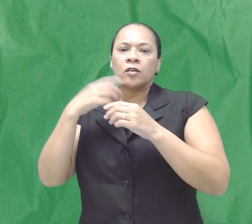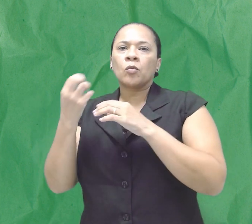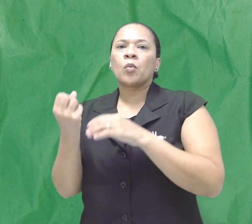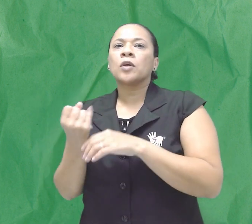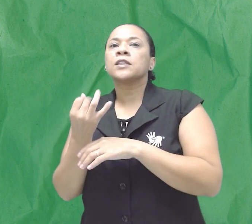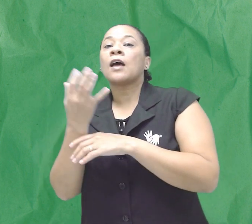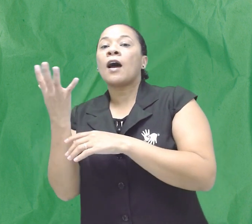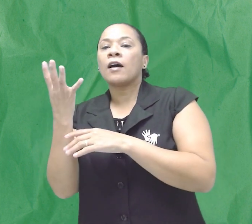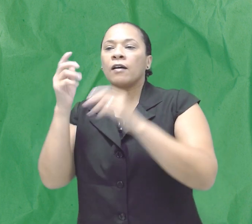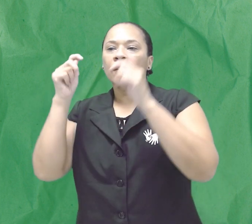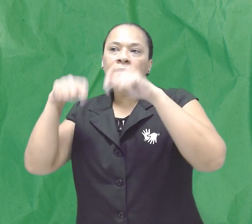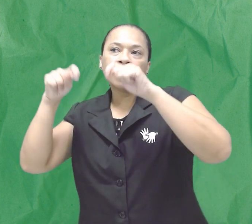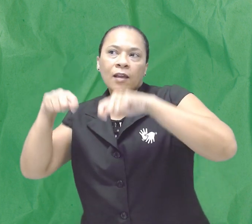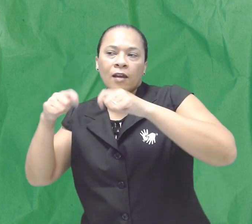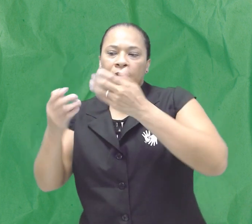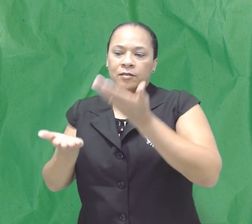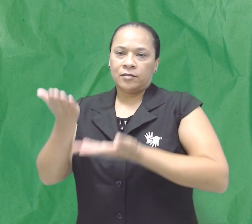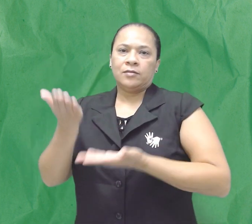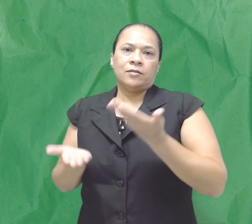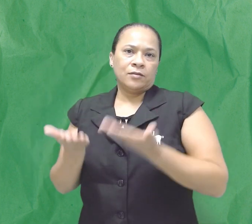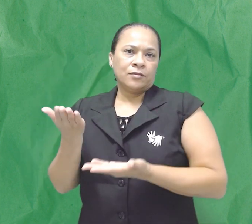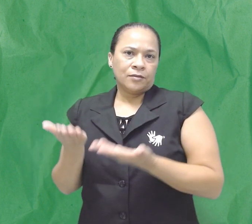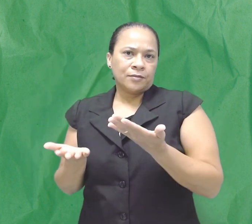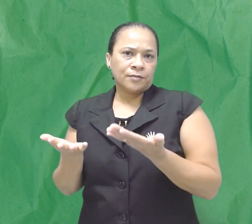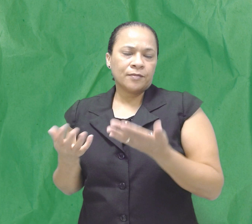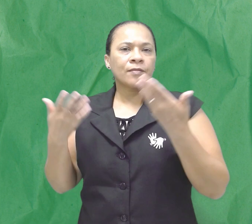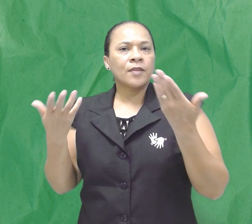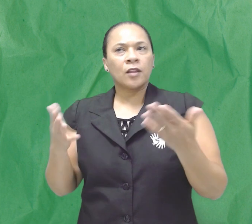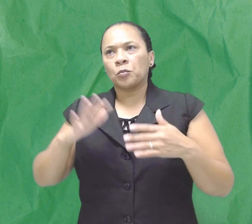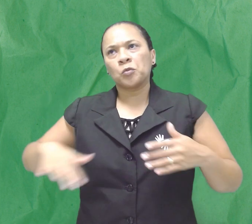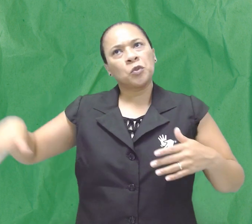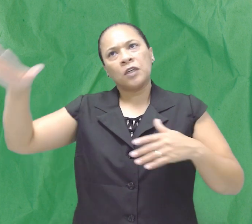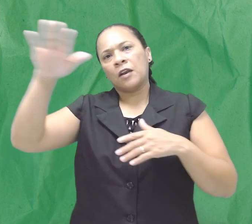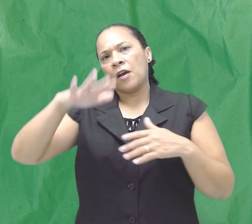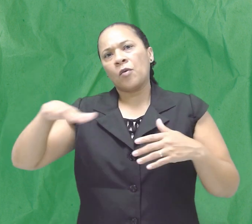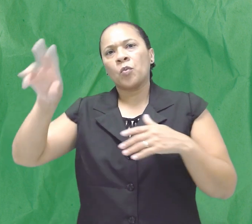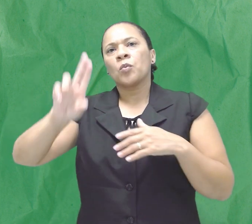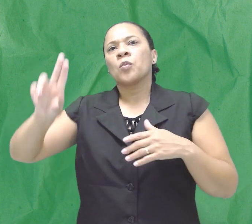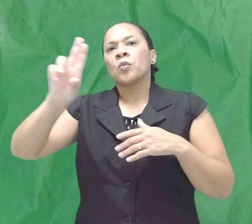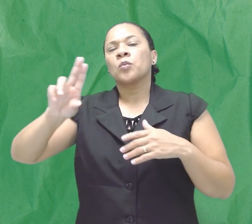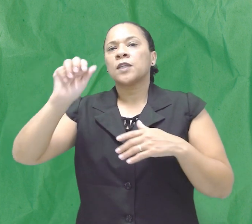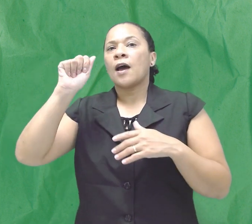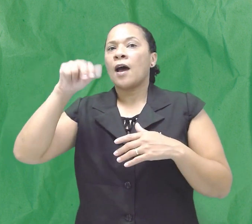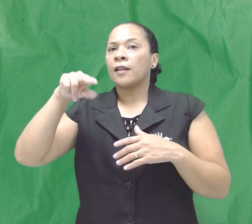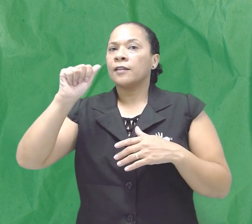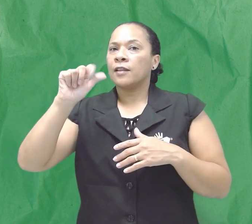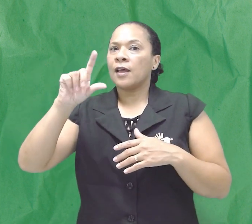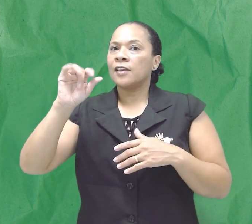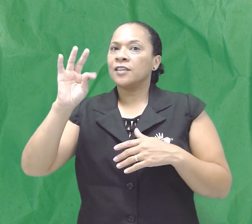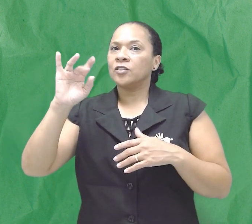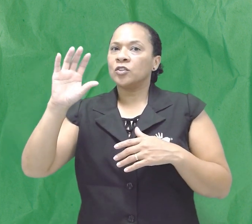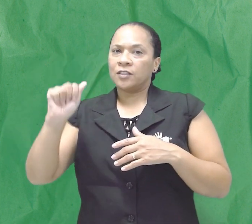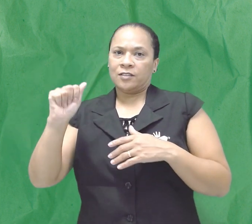consigo medir com precisão utilizando essa balança, tá? De modo geral, utilizamos balanças analíticas,